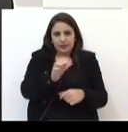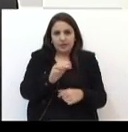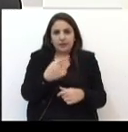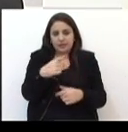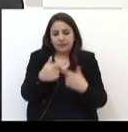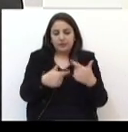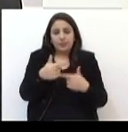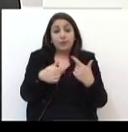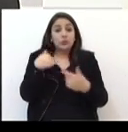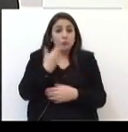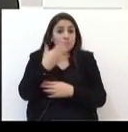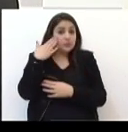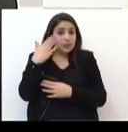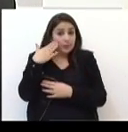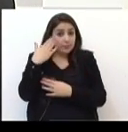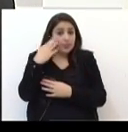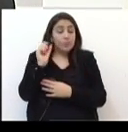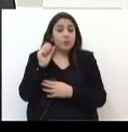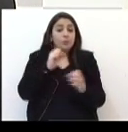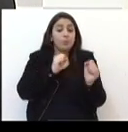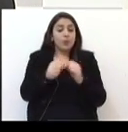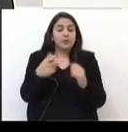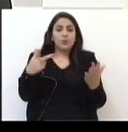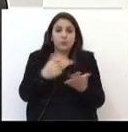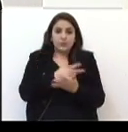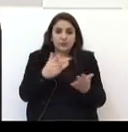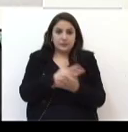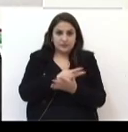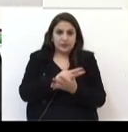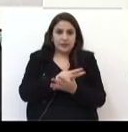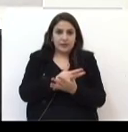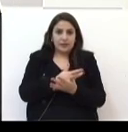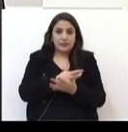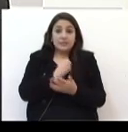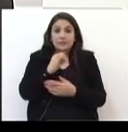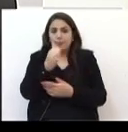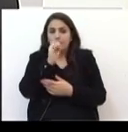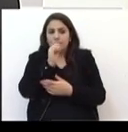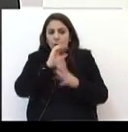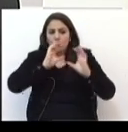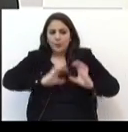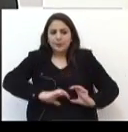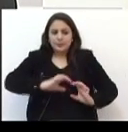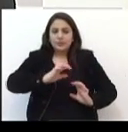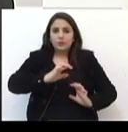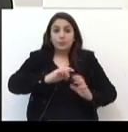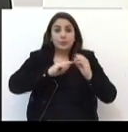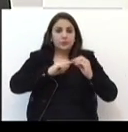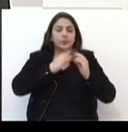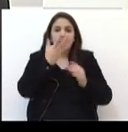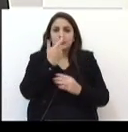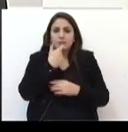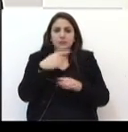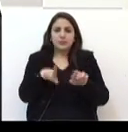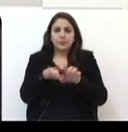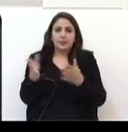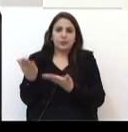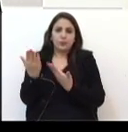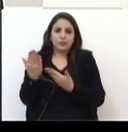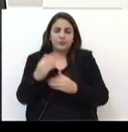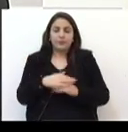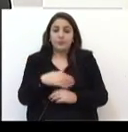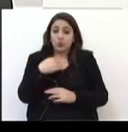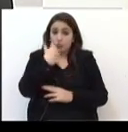porque a gente sabe dos efeitos danosos que a bebida causa no comportamento, sobretudo, de crianças e adolescentes. E nós,